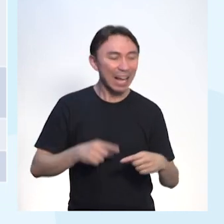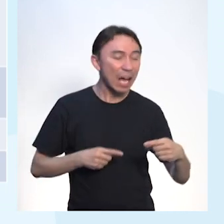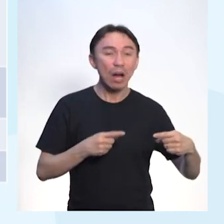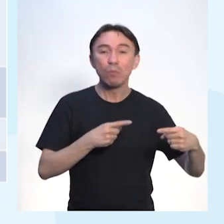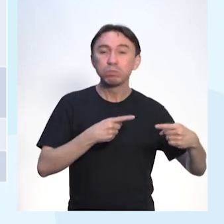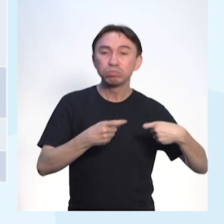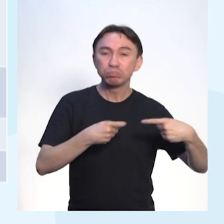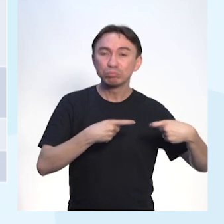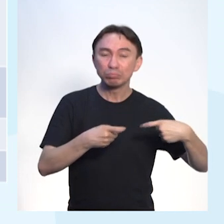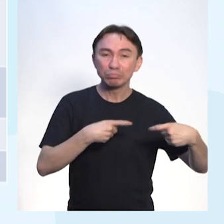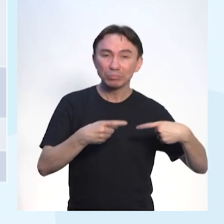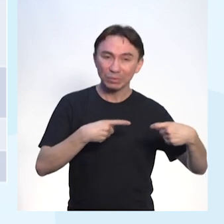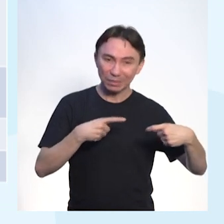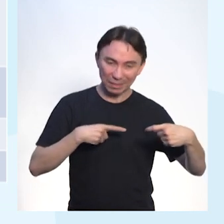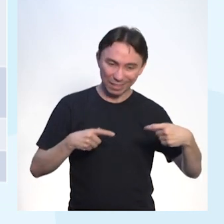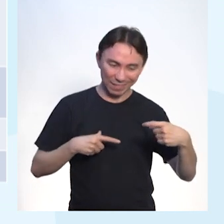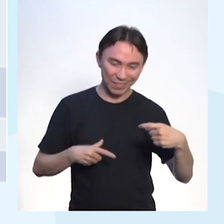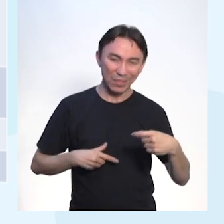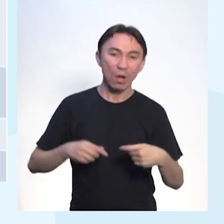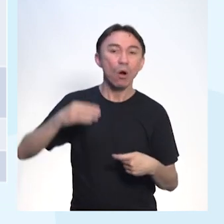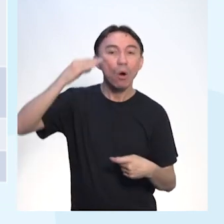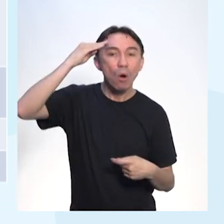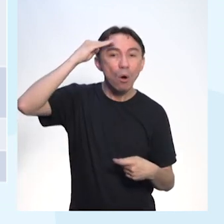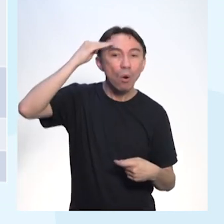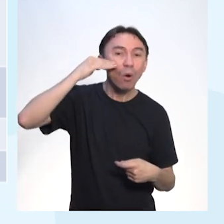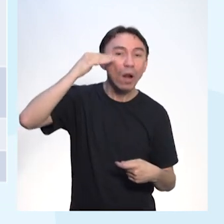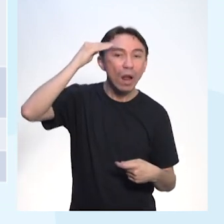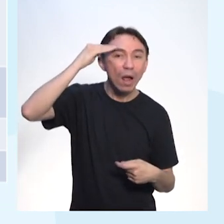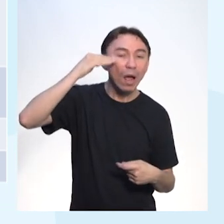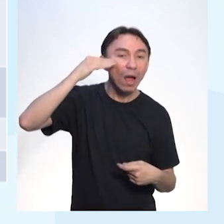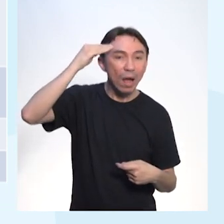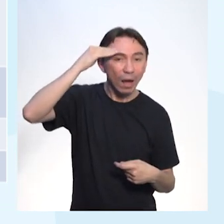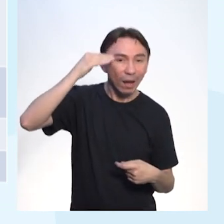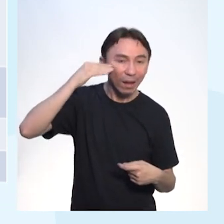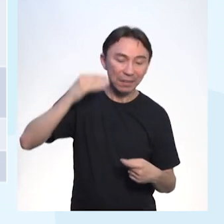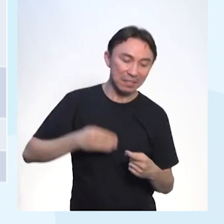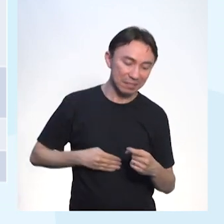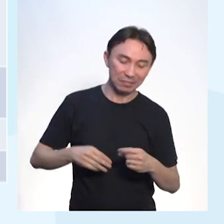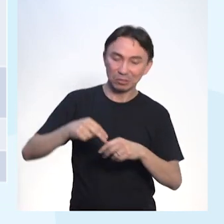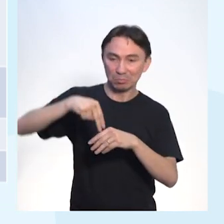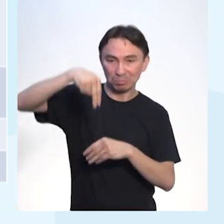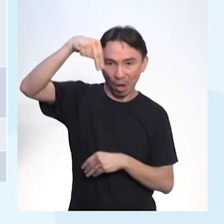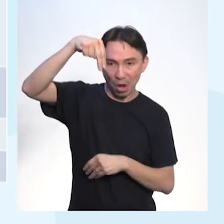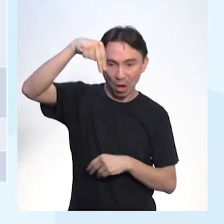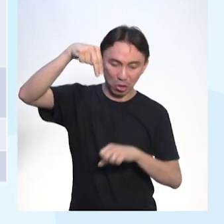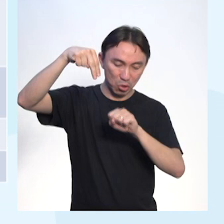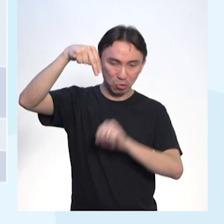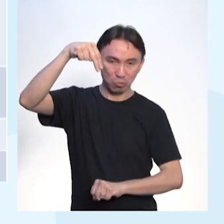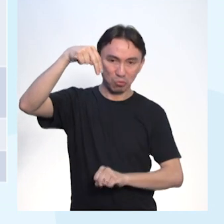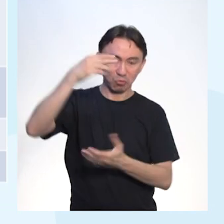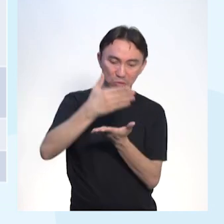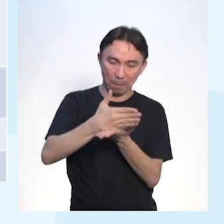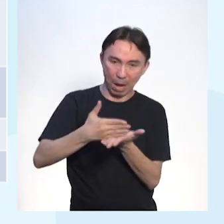separando o norte comunista e o sul capitalista. E a guerra do Vietnã, também um ponto importante que